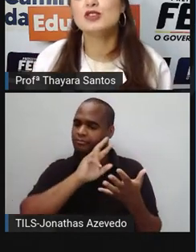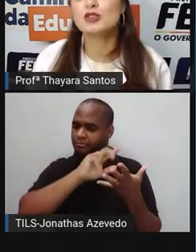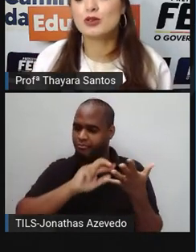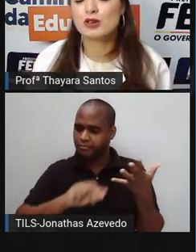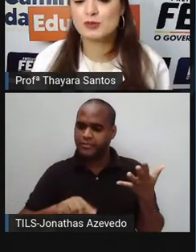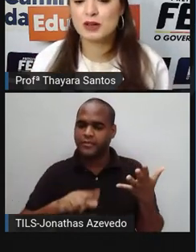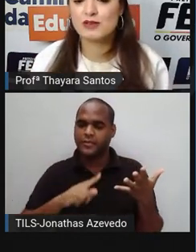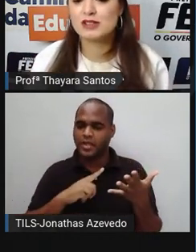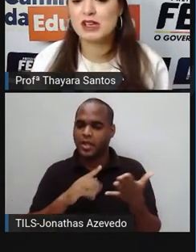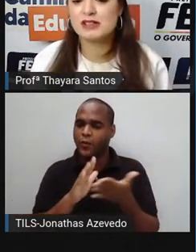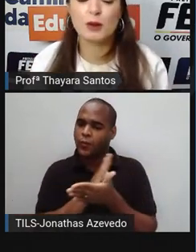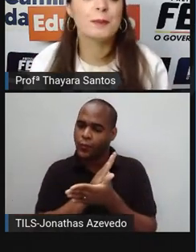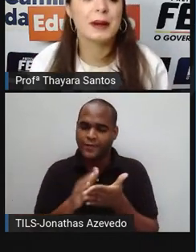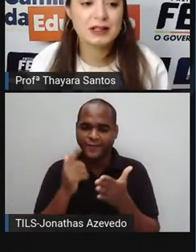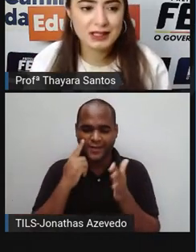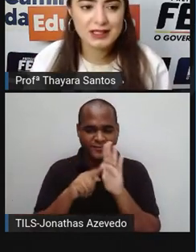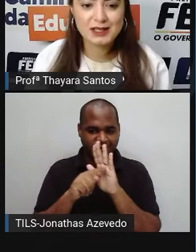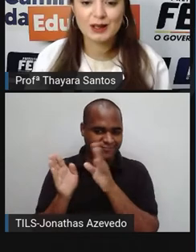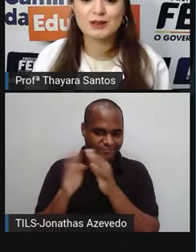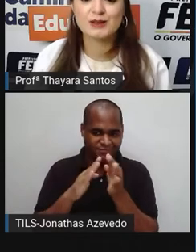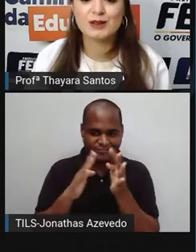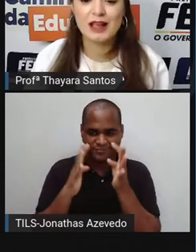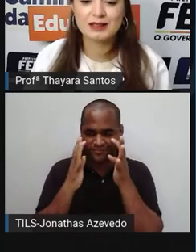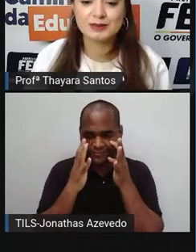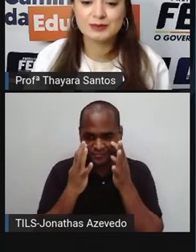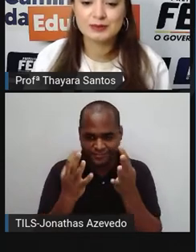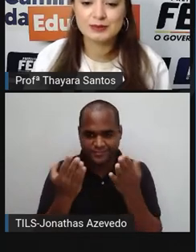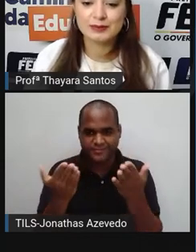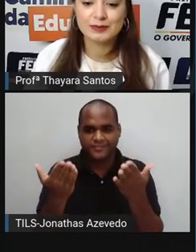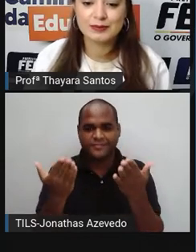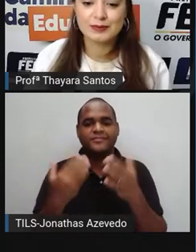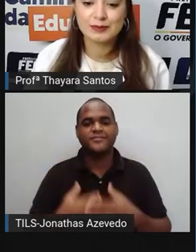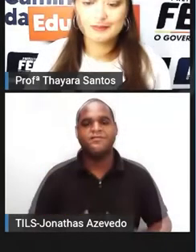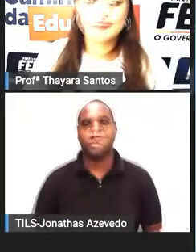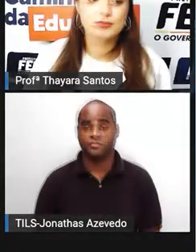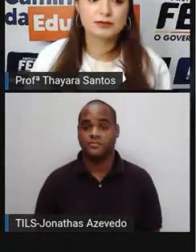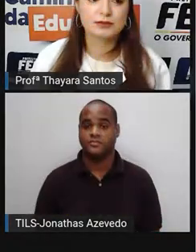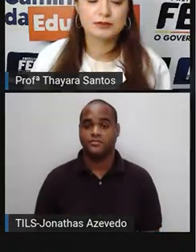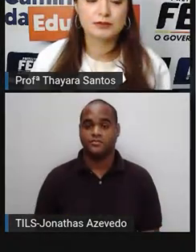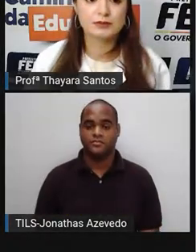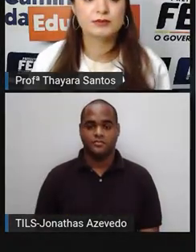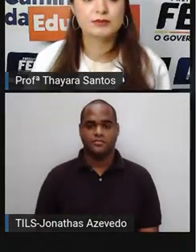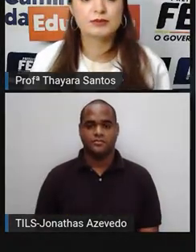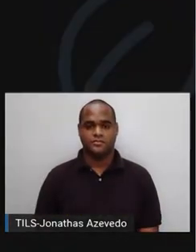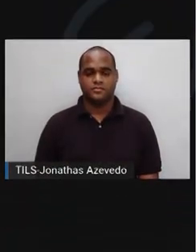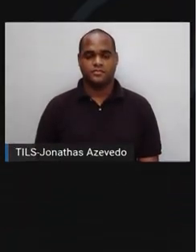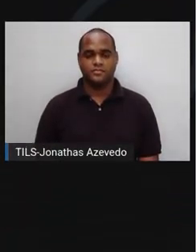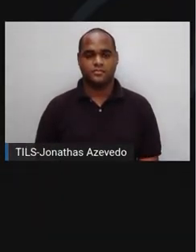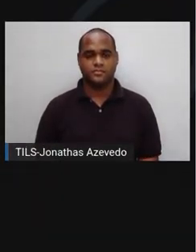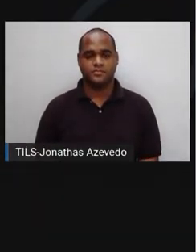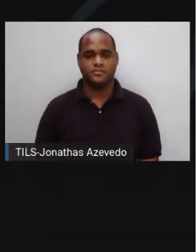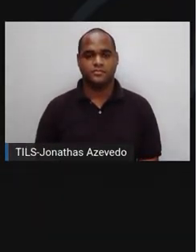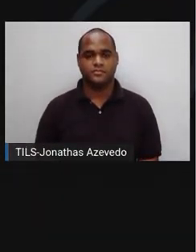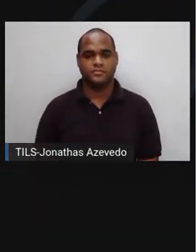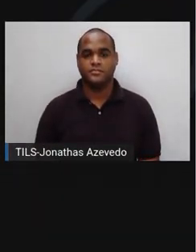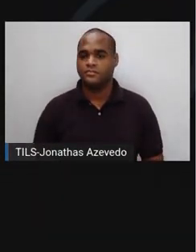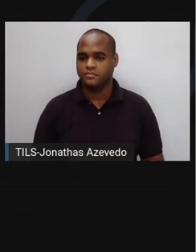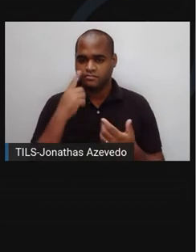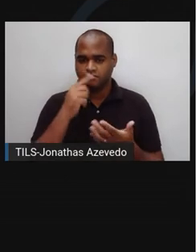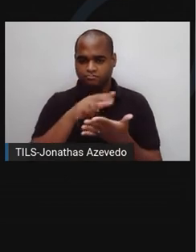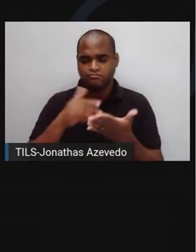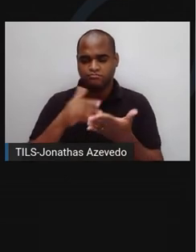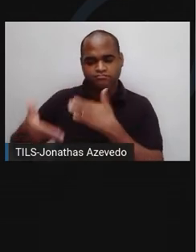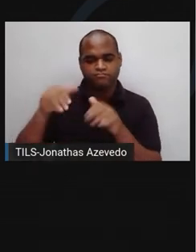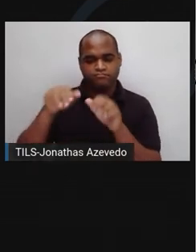nesse vídeo que eu trouxe para vocês não presta atenção ainda outro lado 1 os serviços